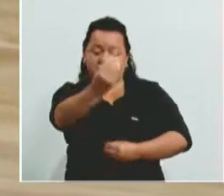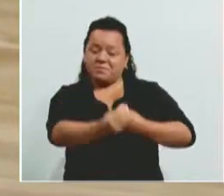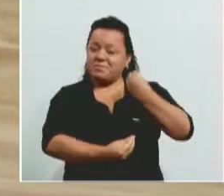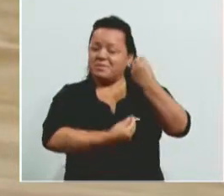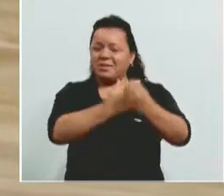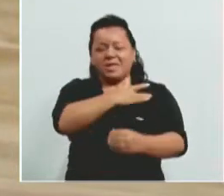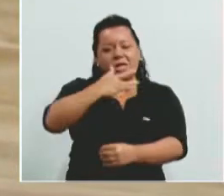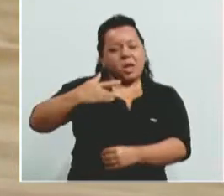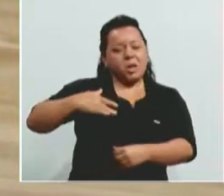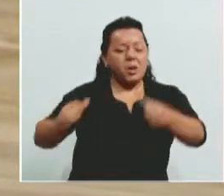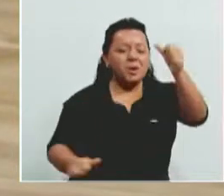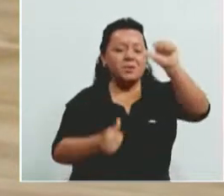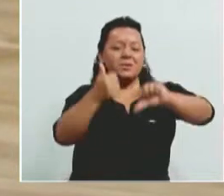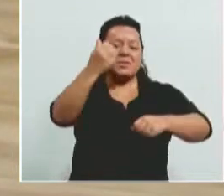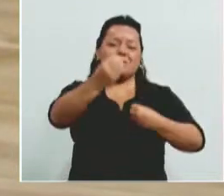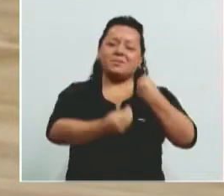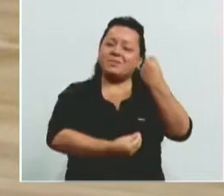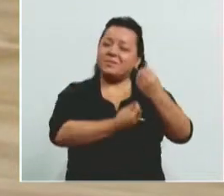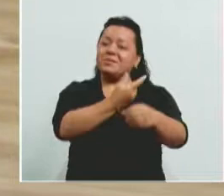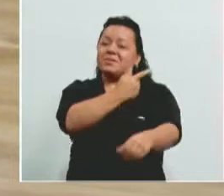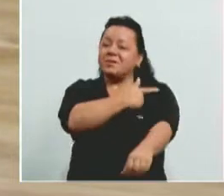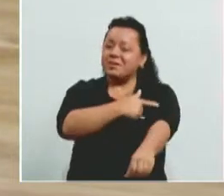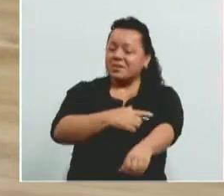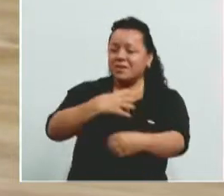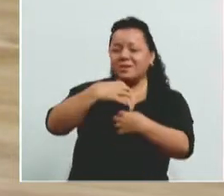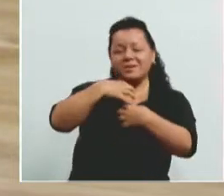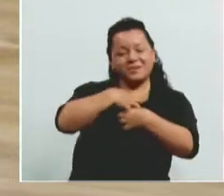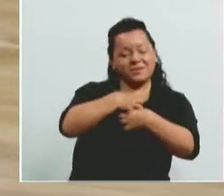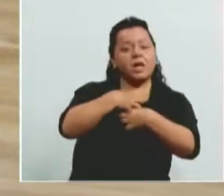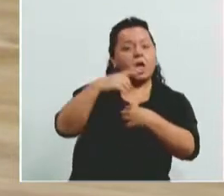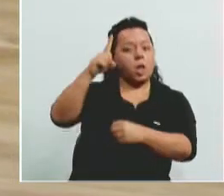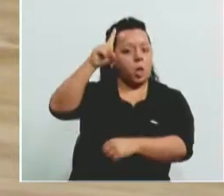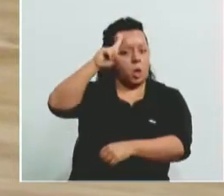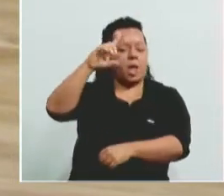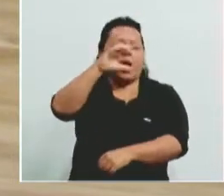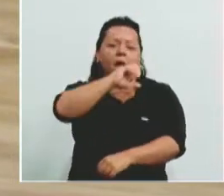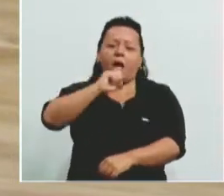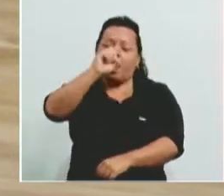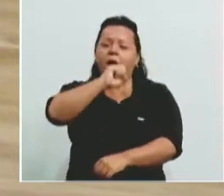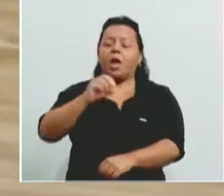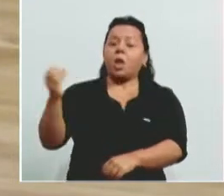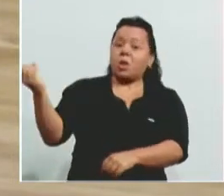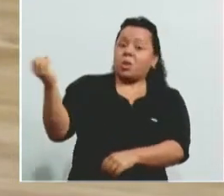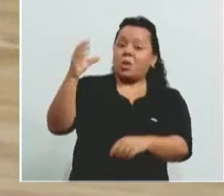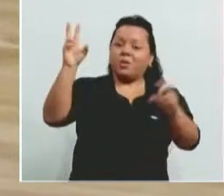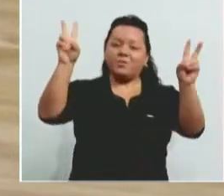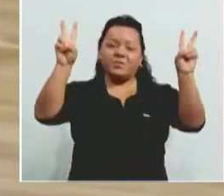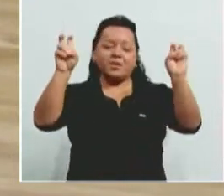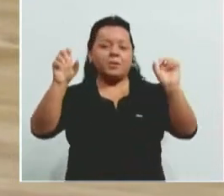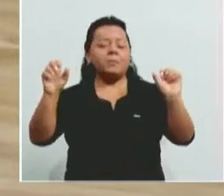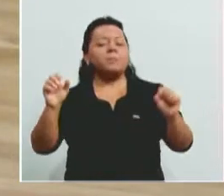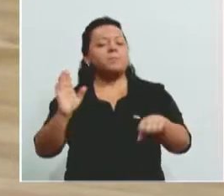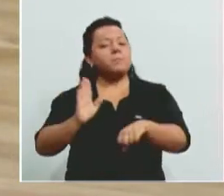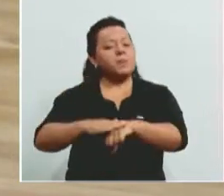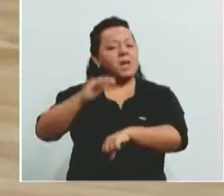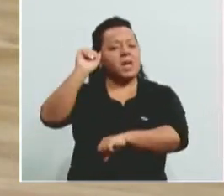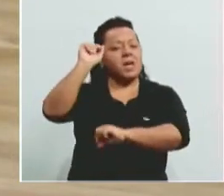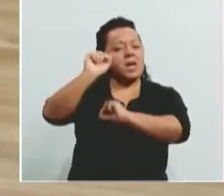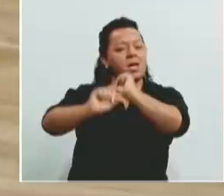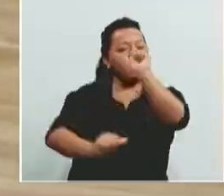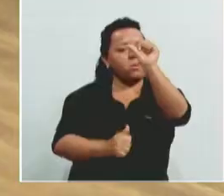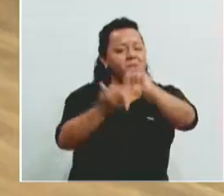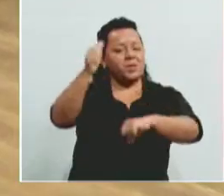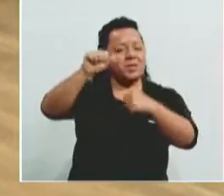de bem-estar, de comportamento. Todos os sábados, um novo tema para trazer mais qualidade de vida a você de